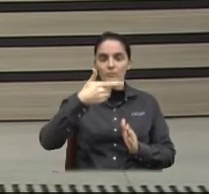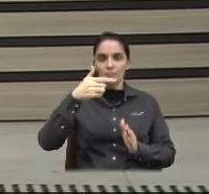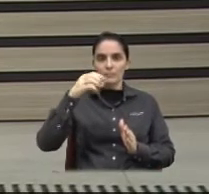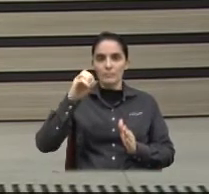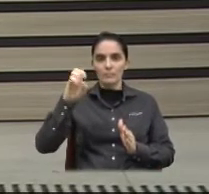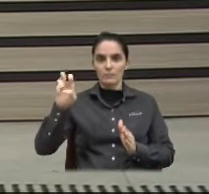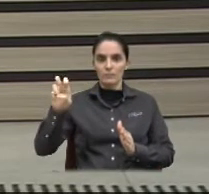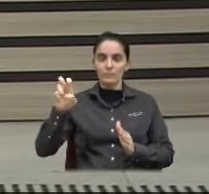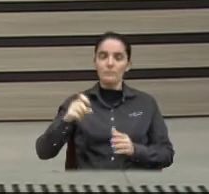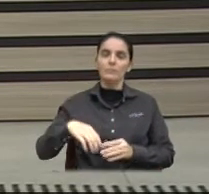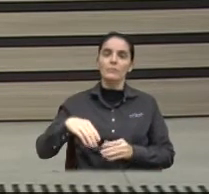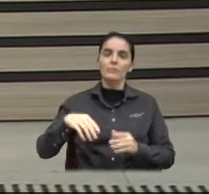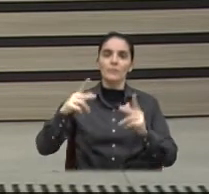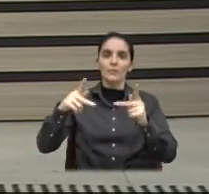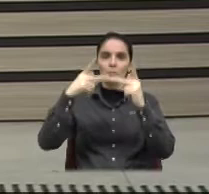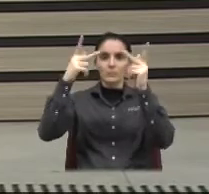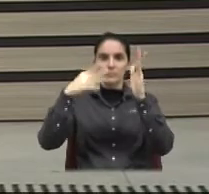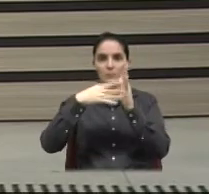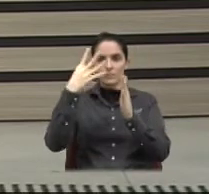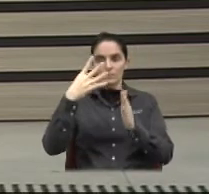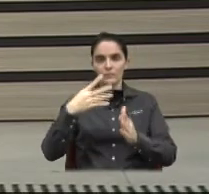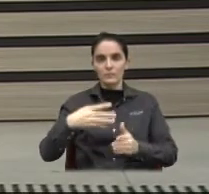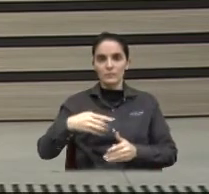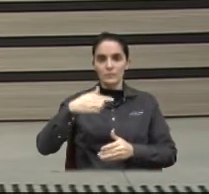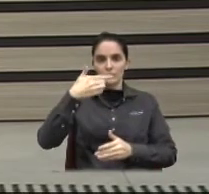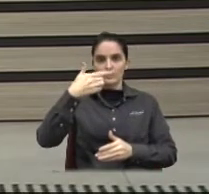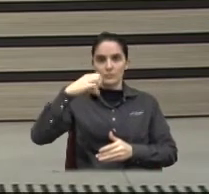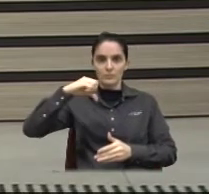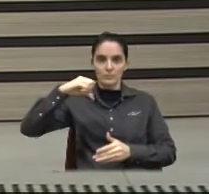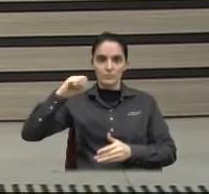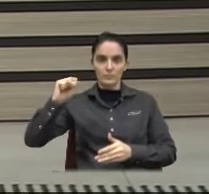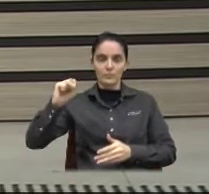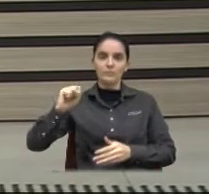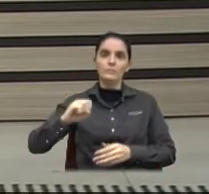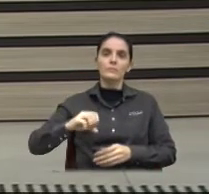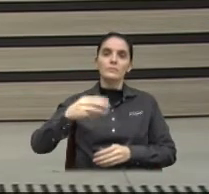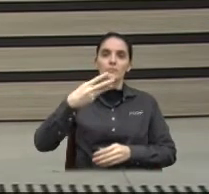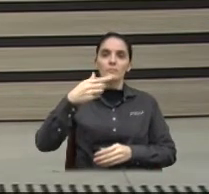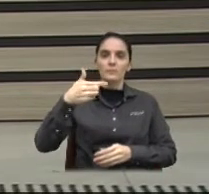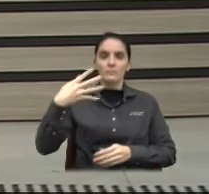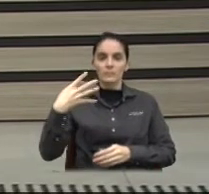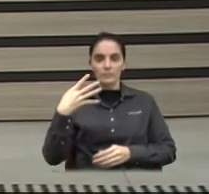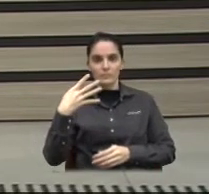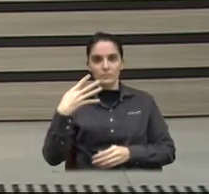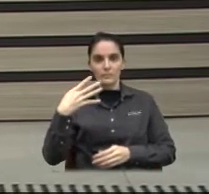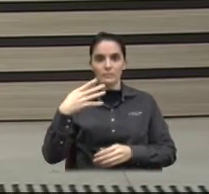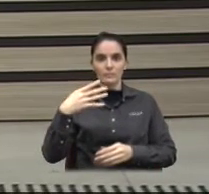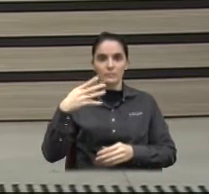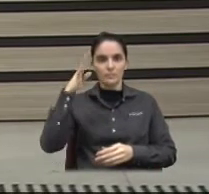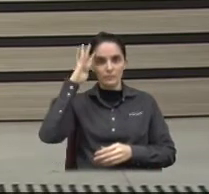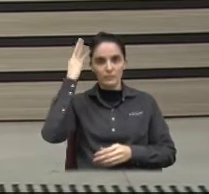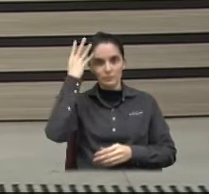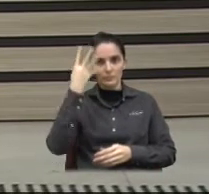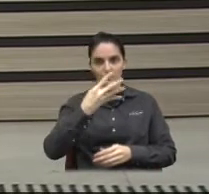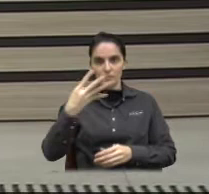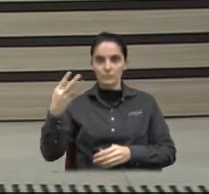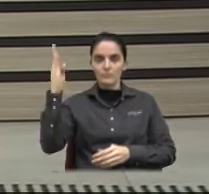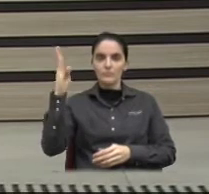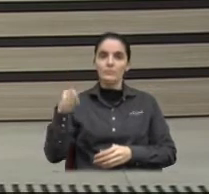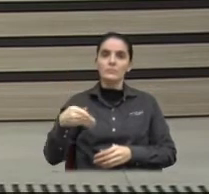parágrafo 4º do artigo 298 e artigo 314 na resolução 44/2010